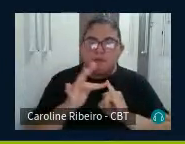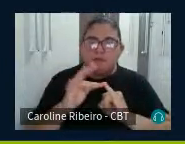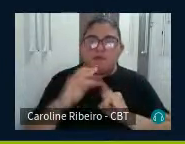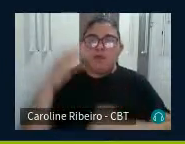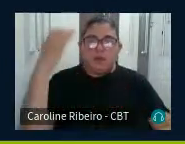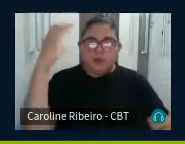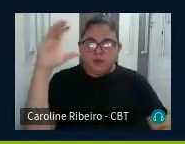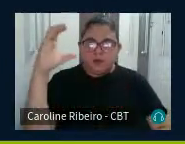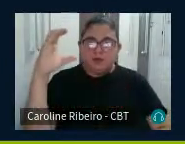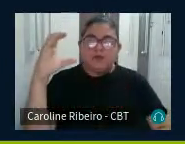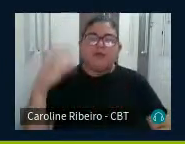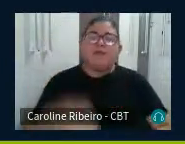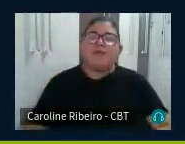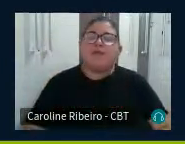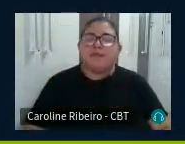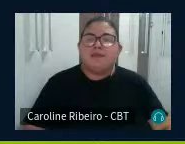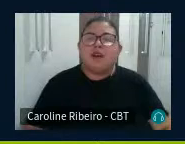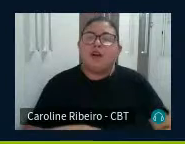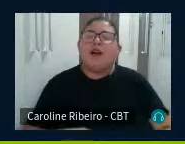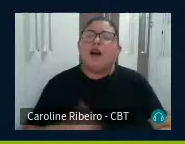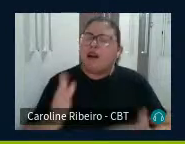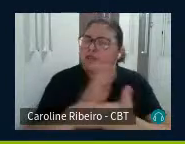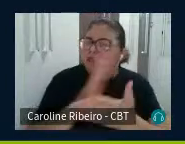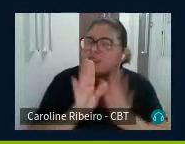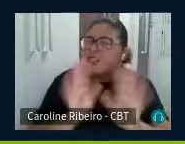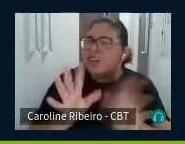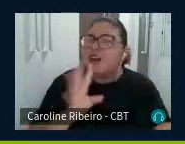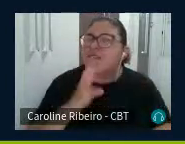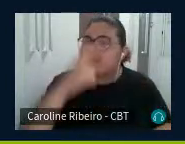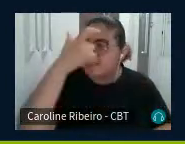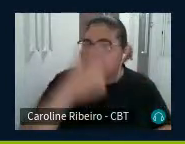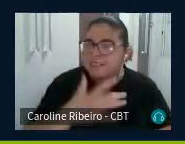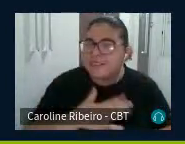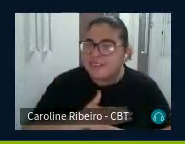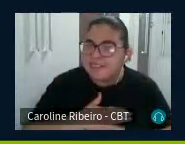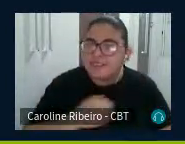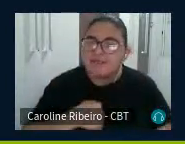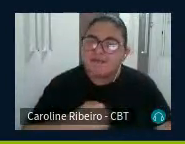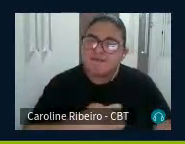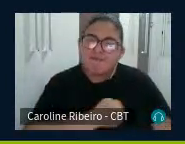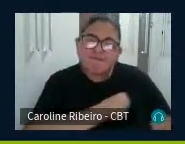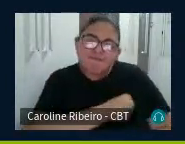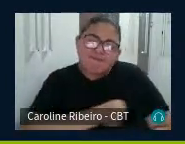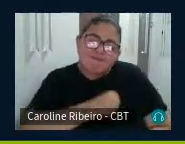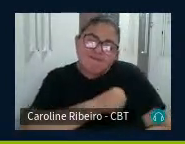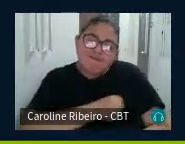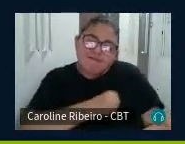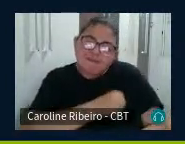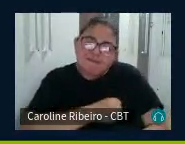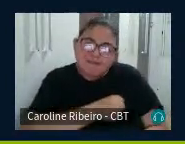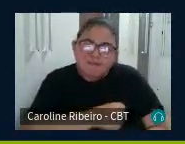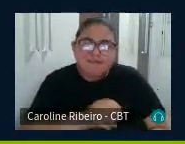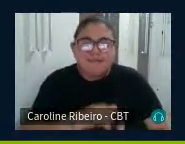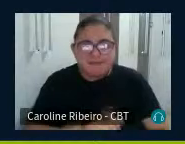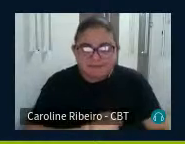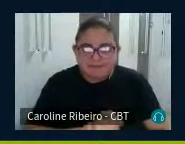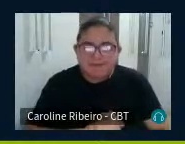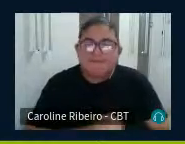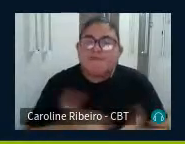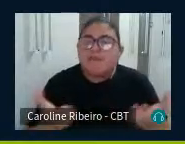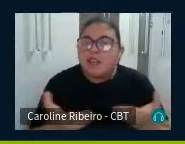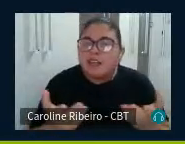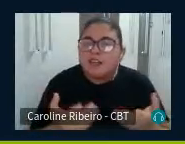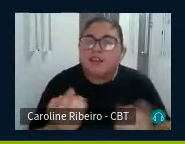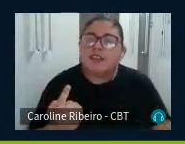Muitas saudades daqueles que já me conhecem. Esse momento que estamos passando, isolamento social devido à